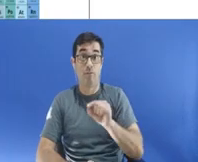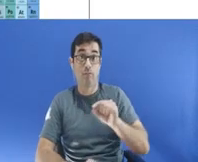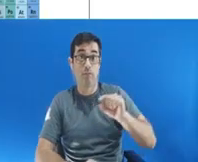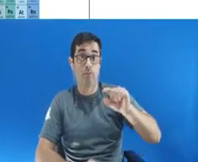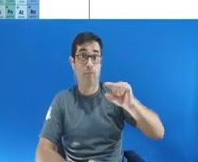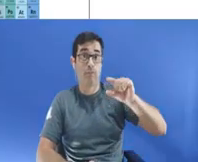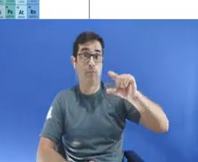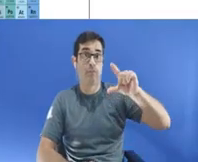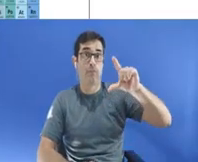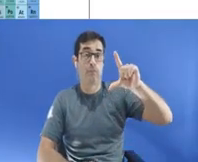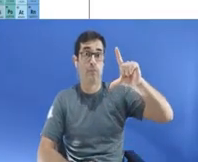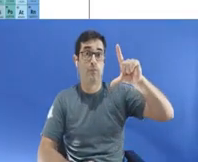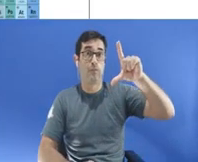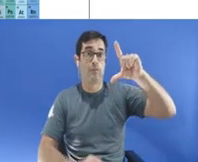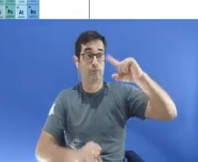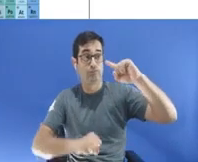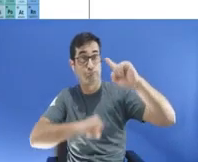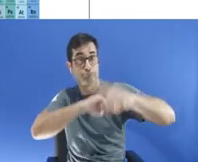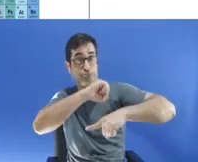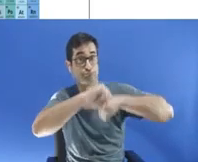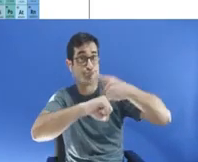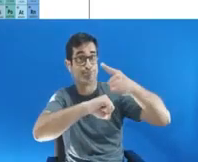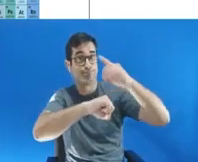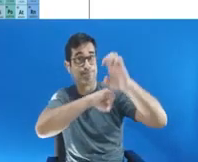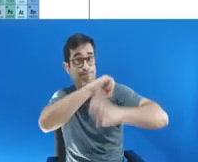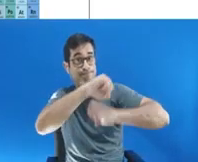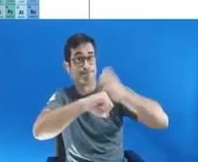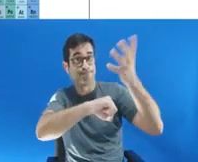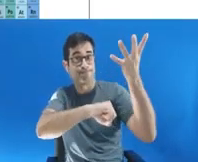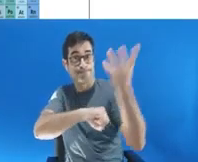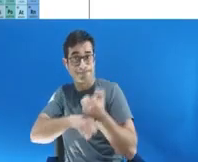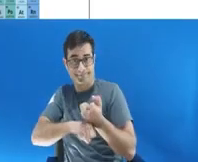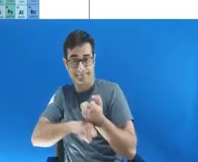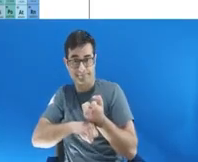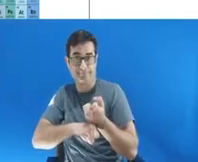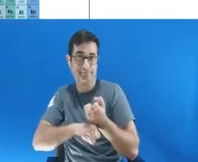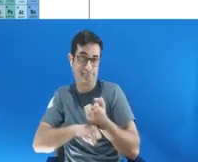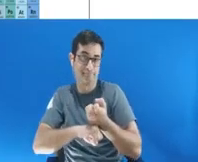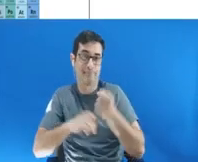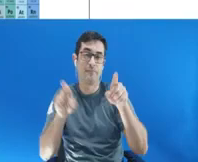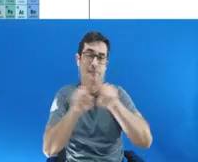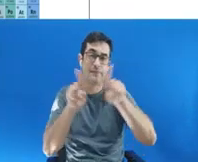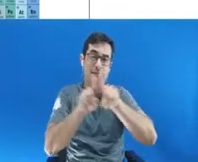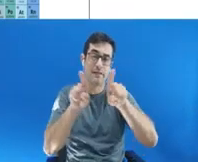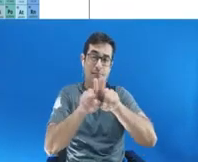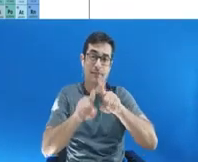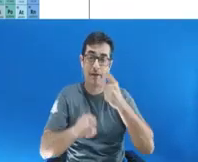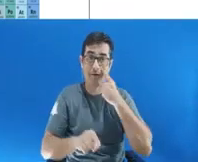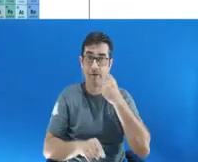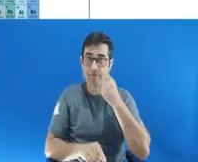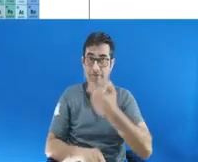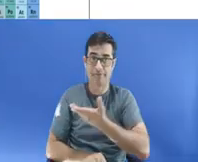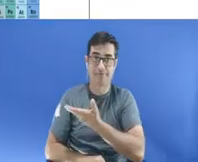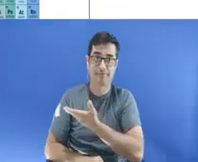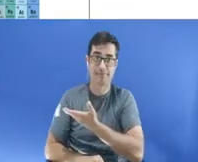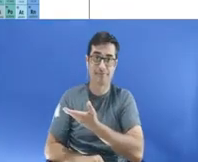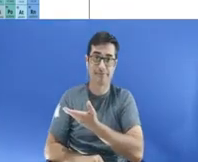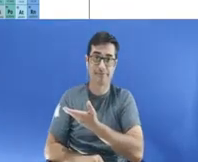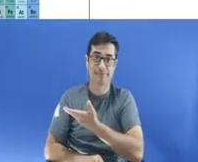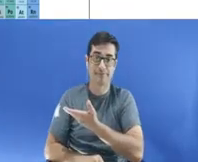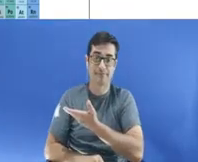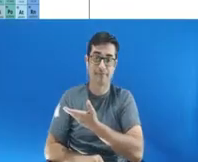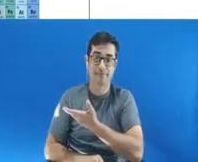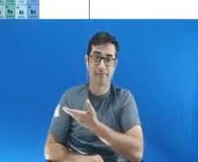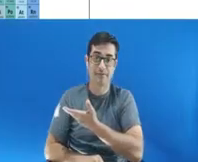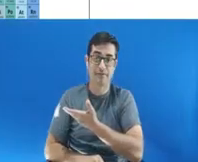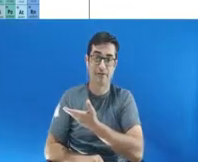período, tá aqui, ó, a família, desculpa, ó, o hidrogênio, o lítio, o sódio, está aumentando.